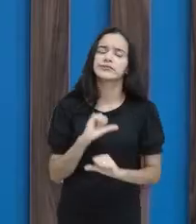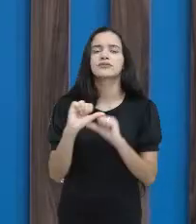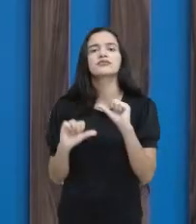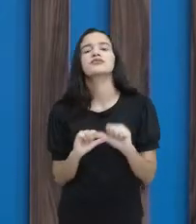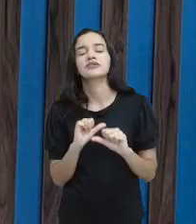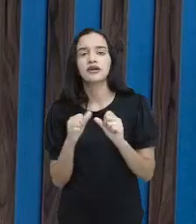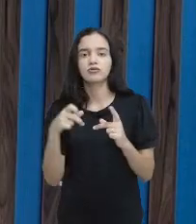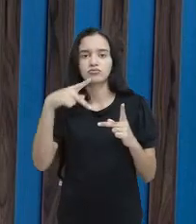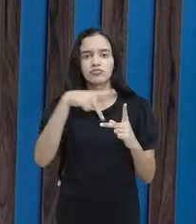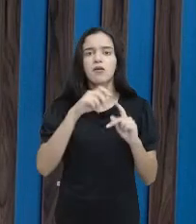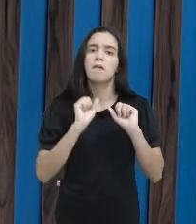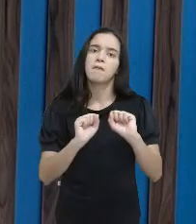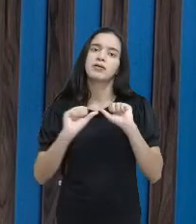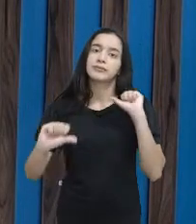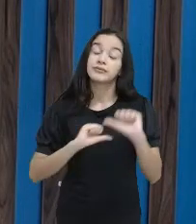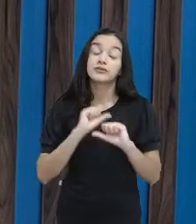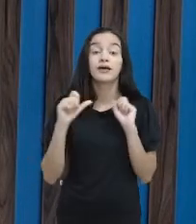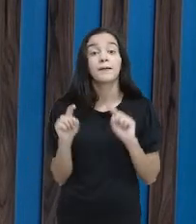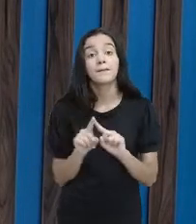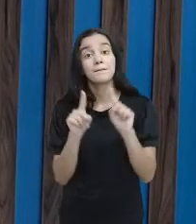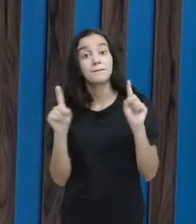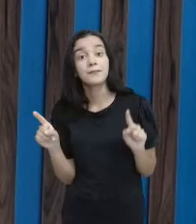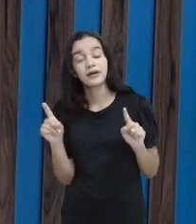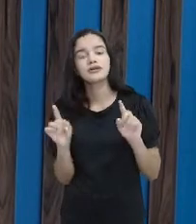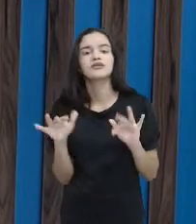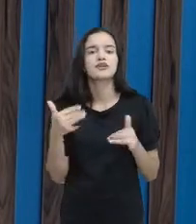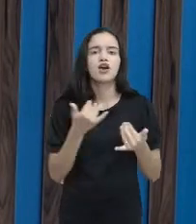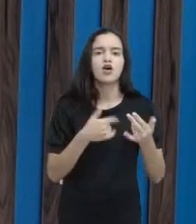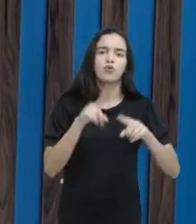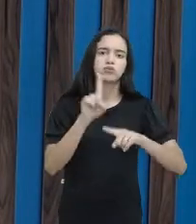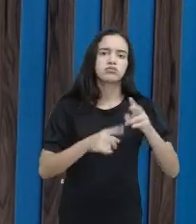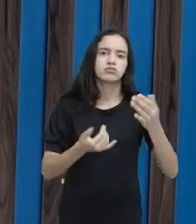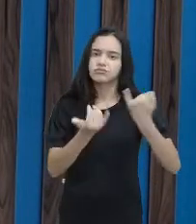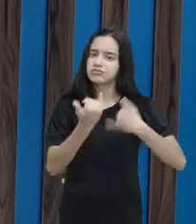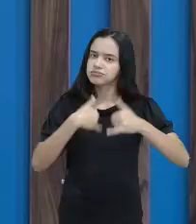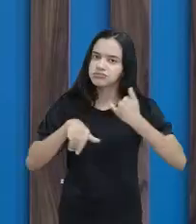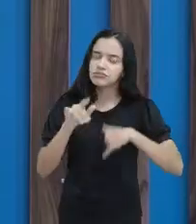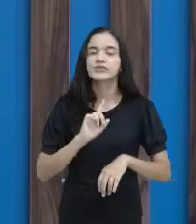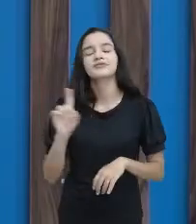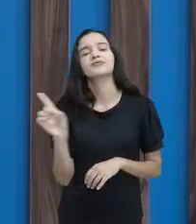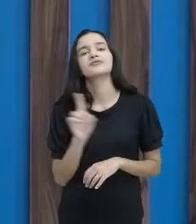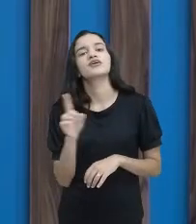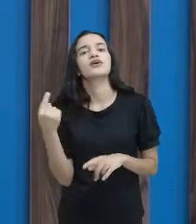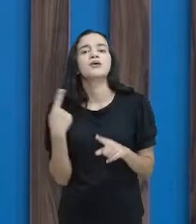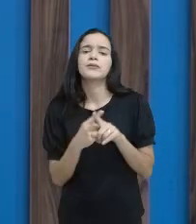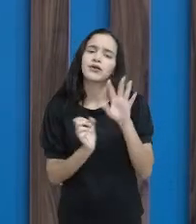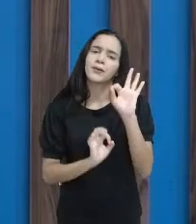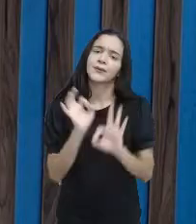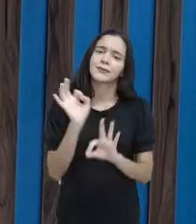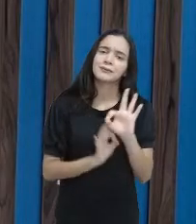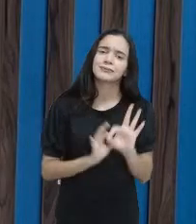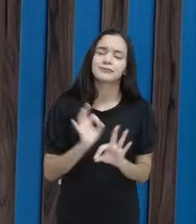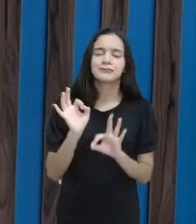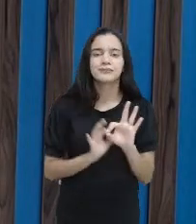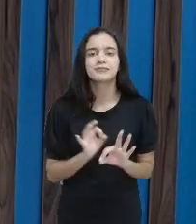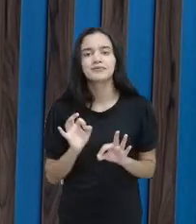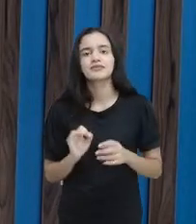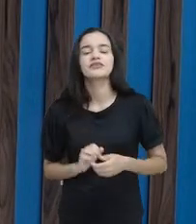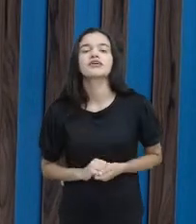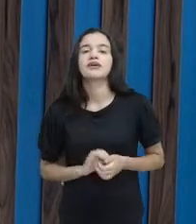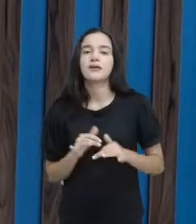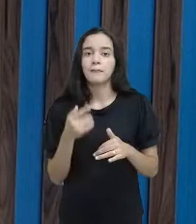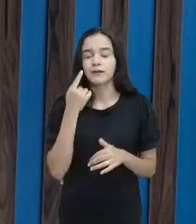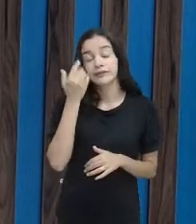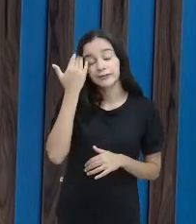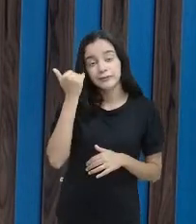do quadrinho pode mudar, mas o elemento químico ele não vai sair do lugarzinho dele, né? Com porque certeza. já está organizadinho e já se sabe que é isso